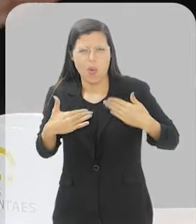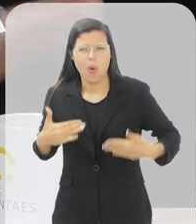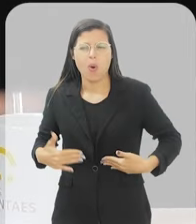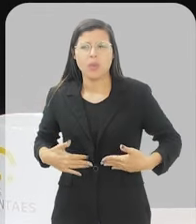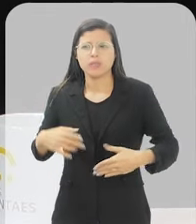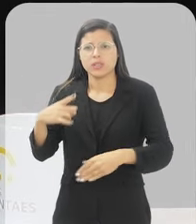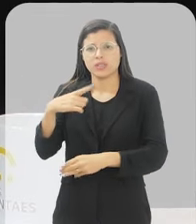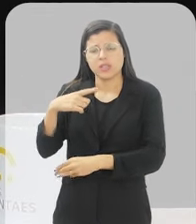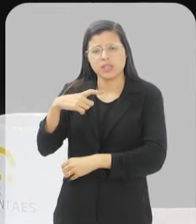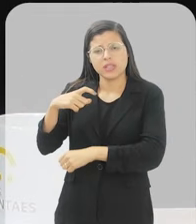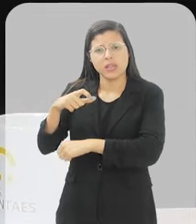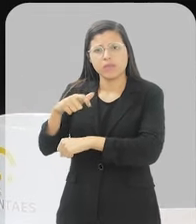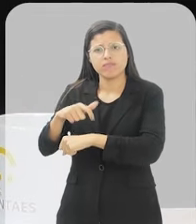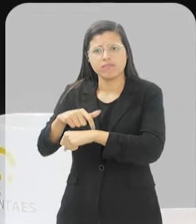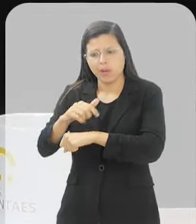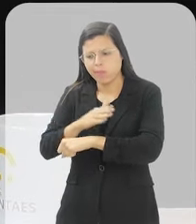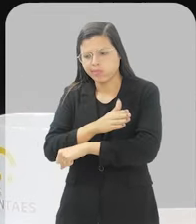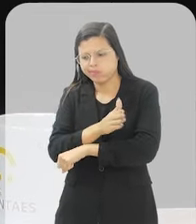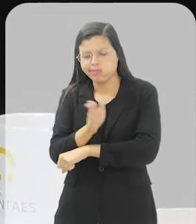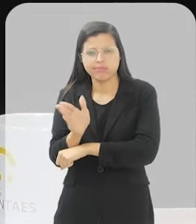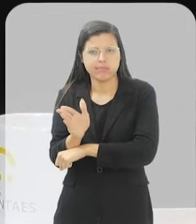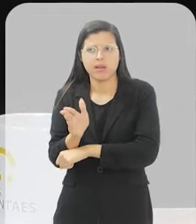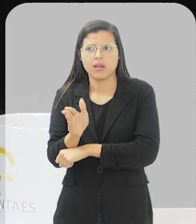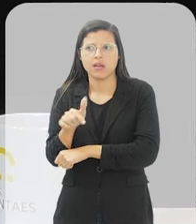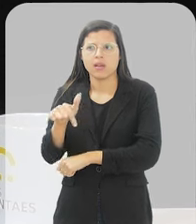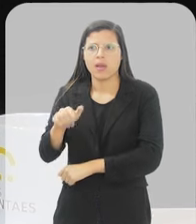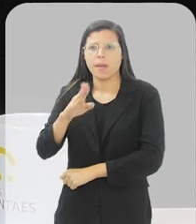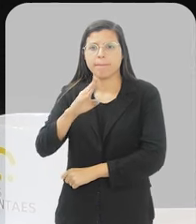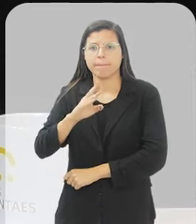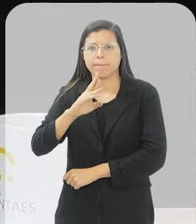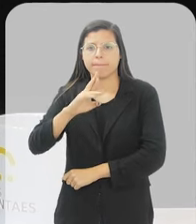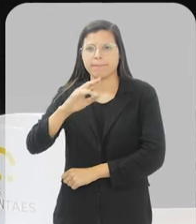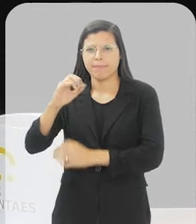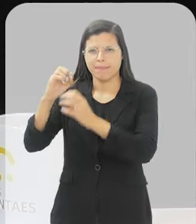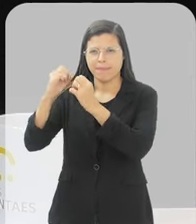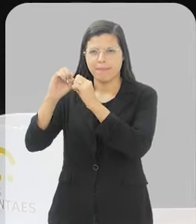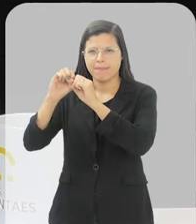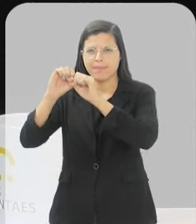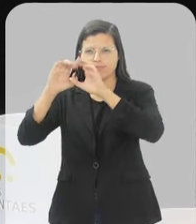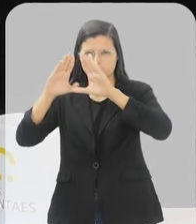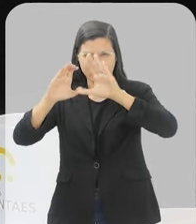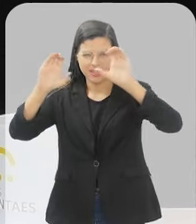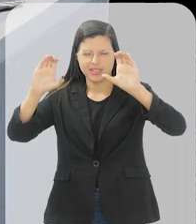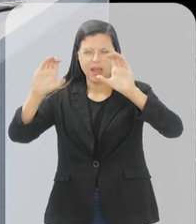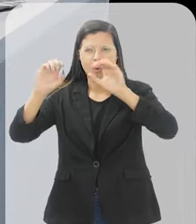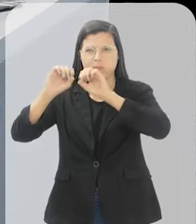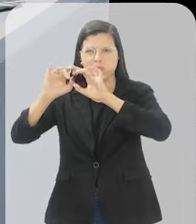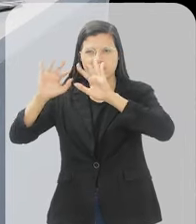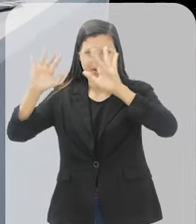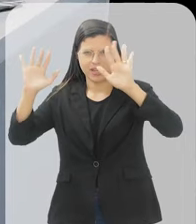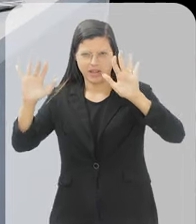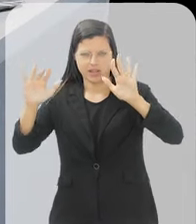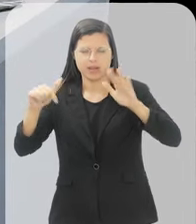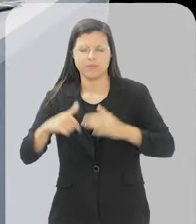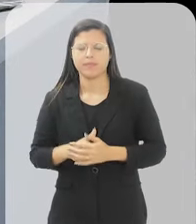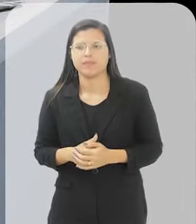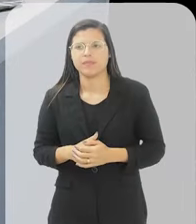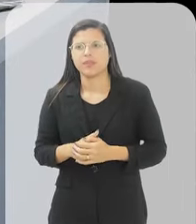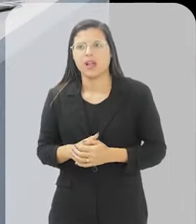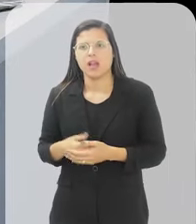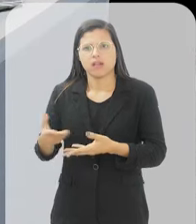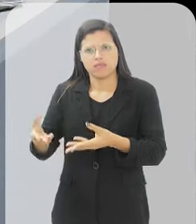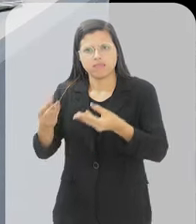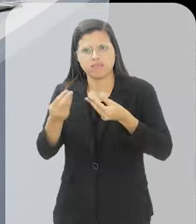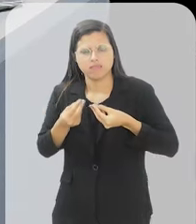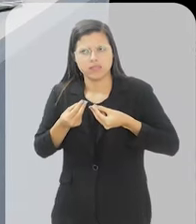você ter mais tempo para fazer. Qual foi o enredo, mano? Foi Brilha no céu, uma estrela que nos faz sonhar. Sim. Aí ele me deu uma